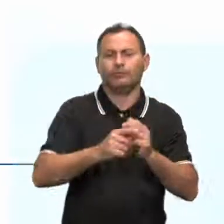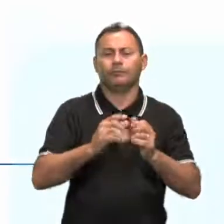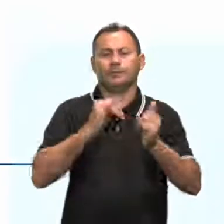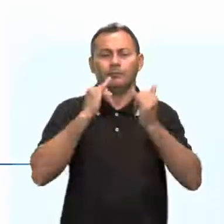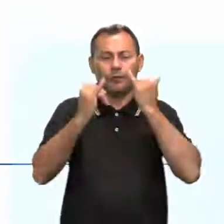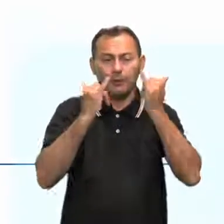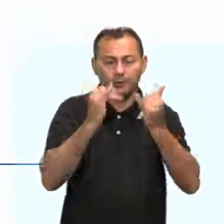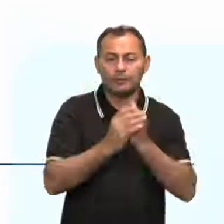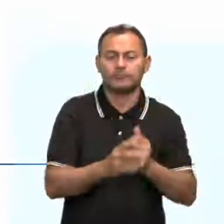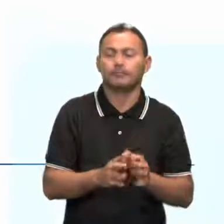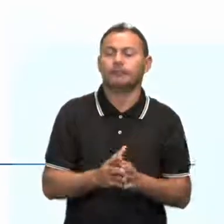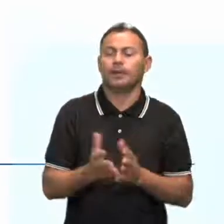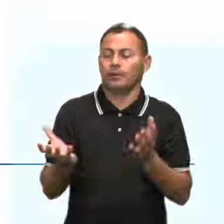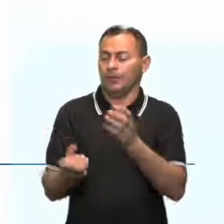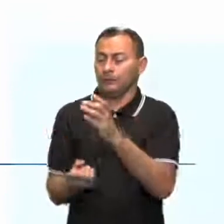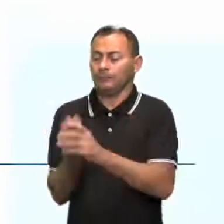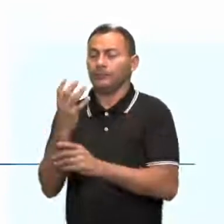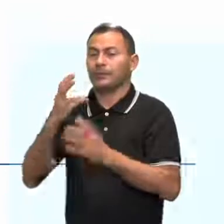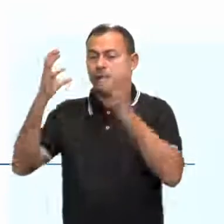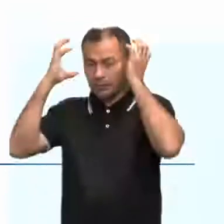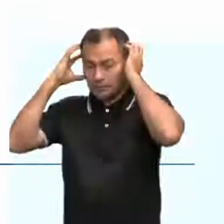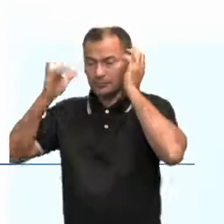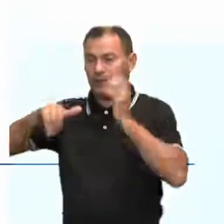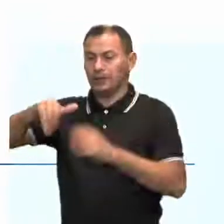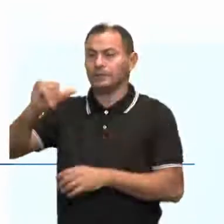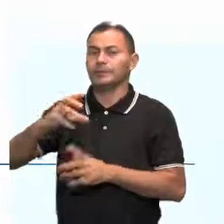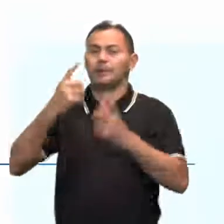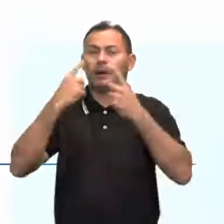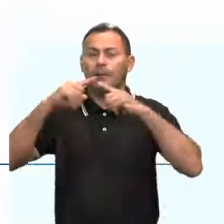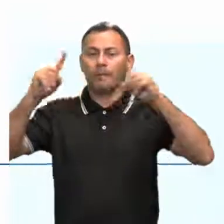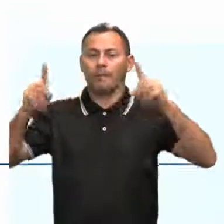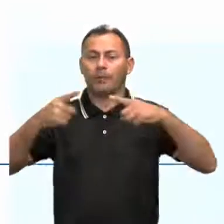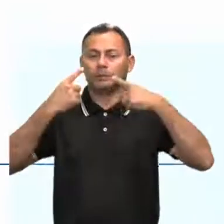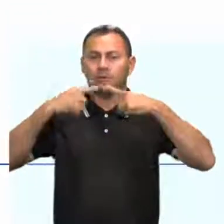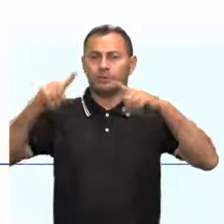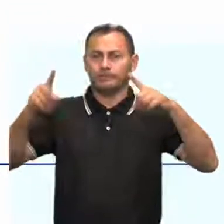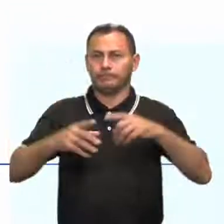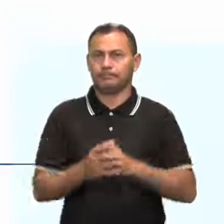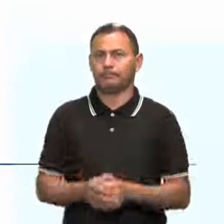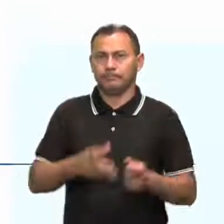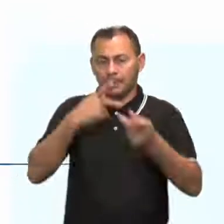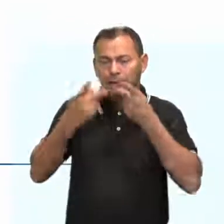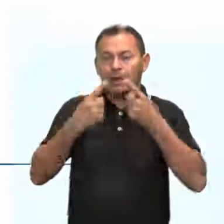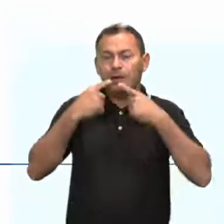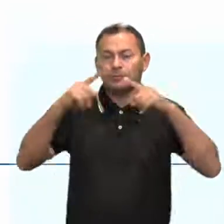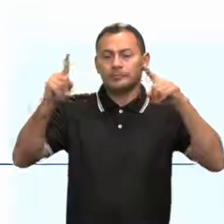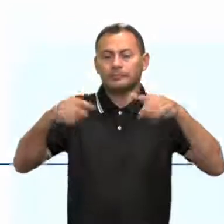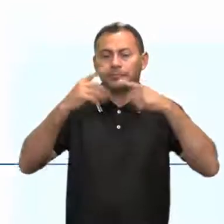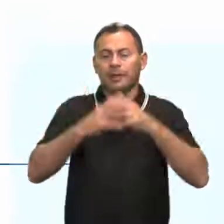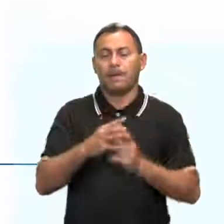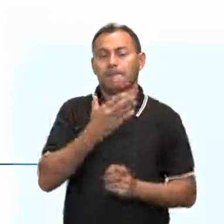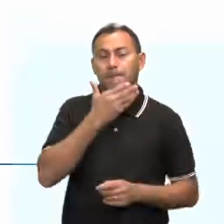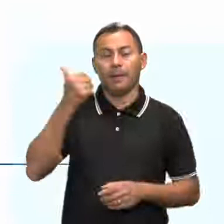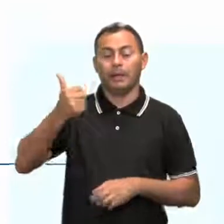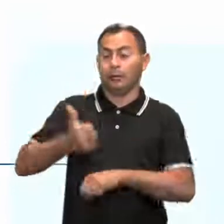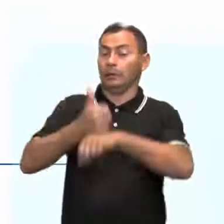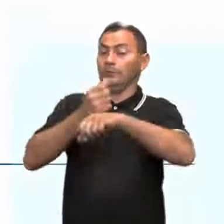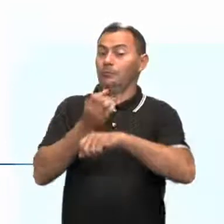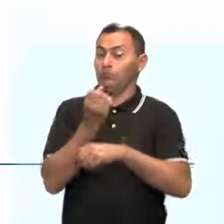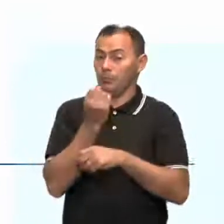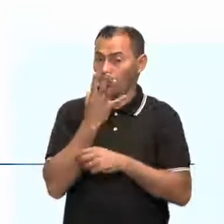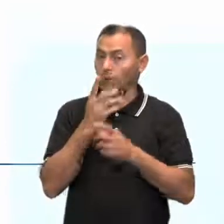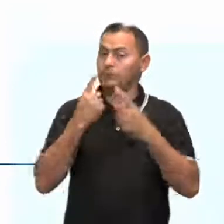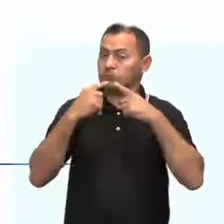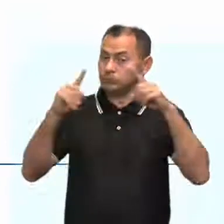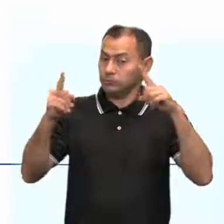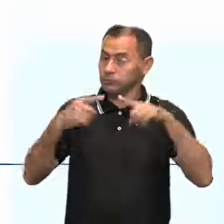notícia. E agora ele quer criar a rádio Y para música. Aqui, quando eu falo de música, eu estou falando de melhor qualidade.